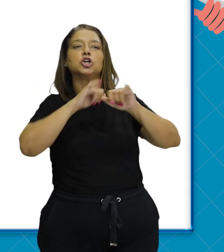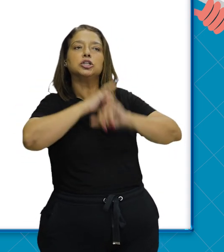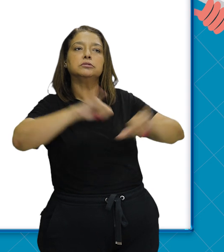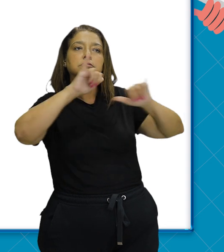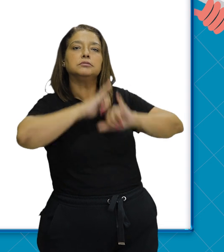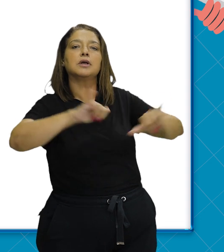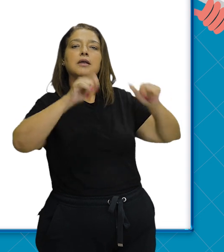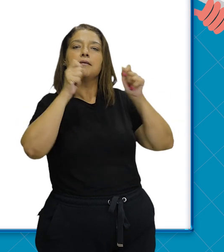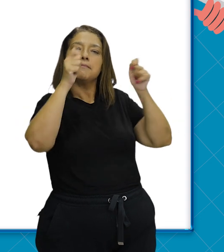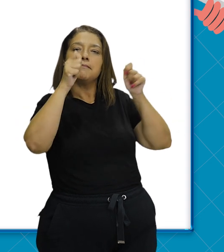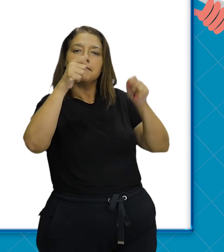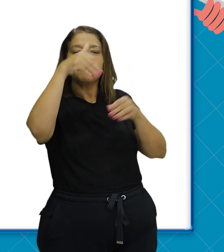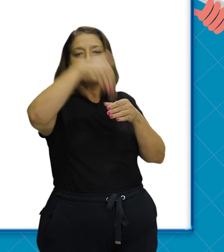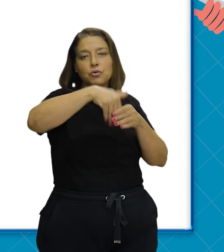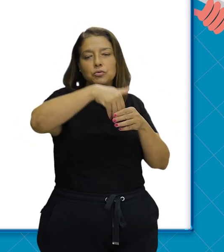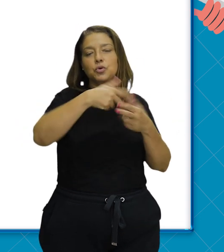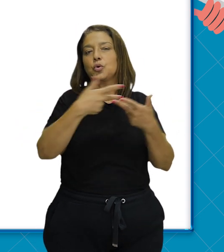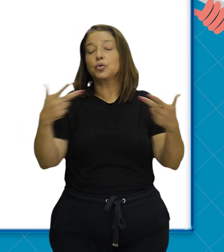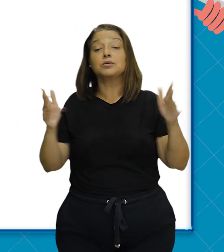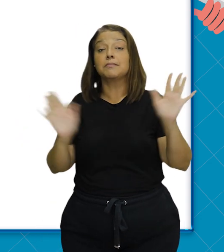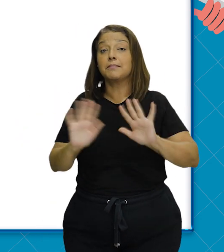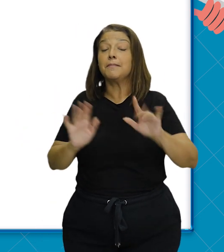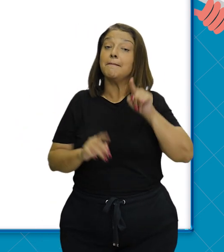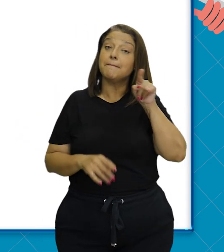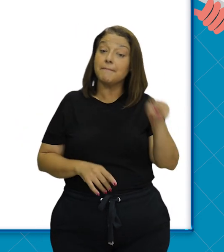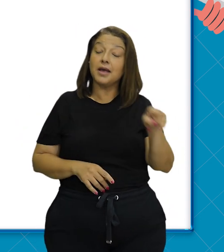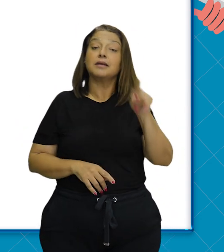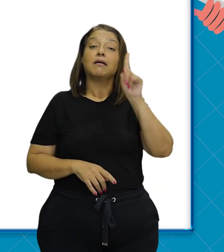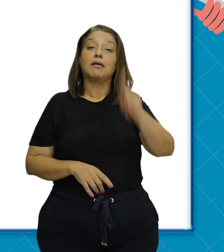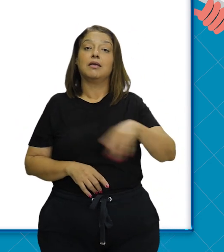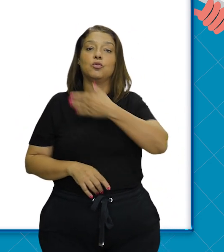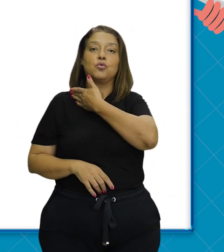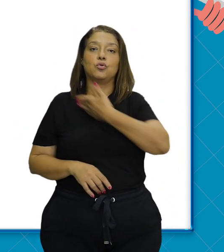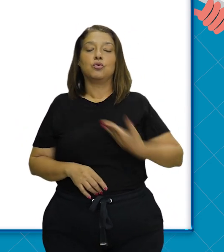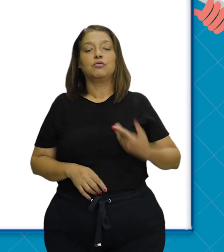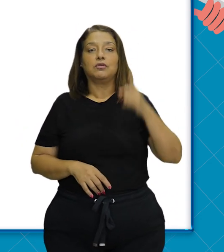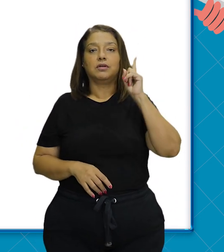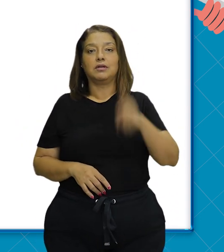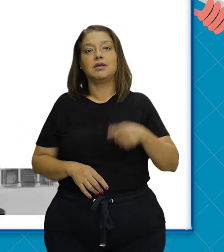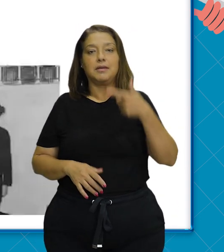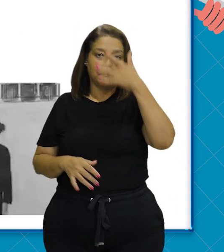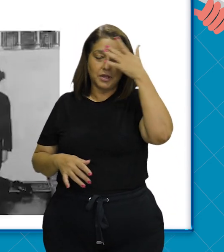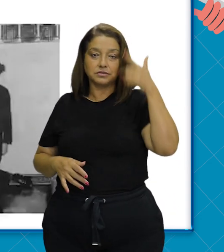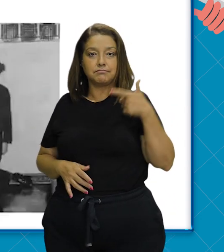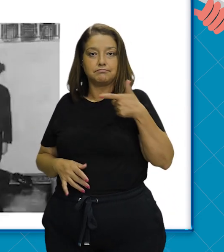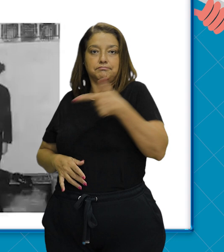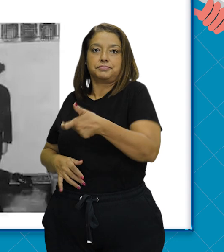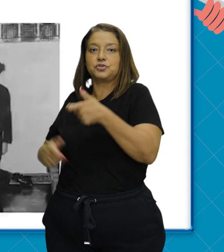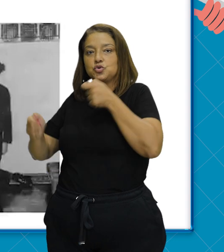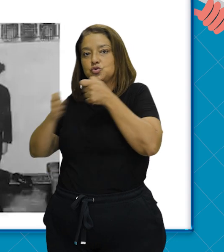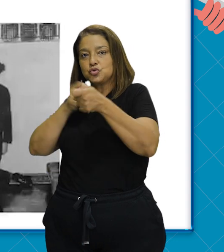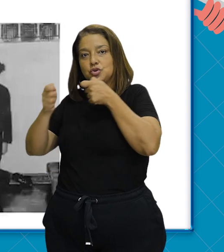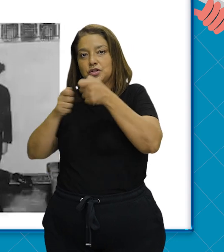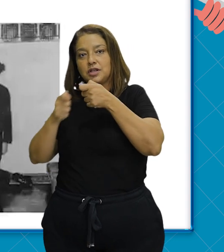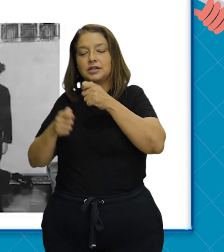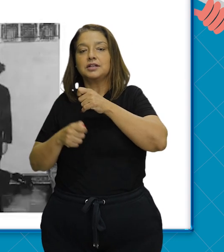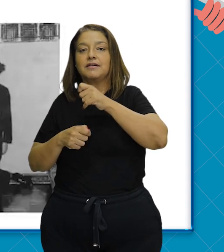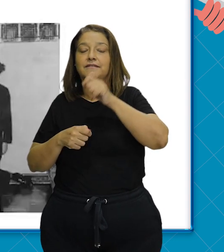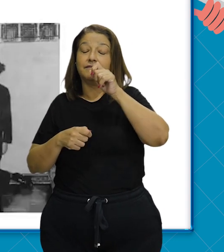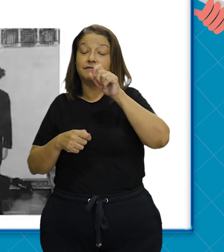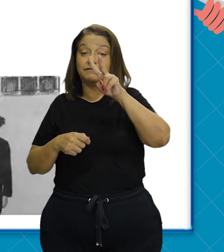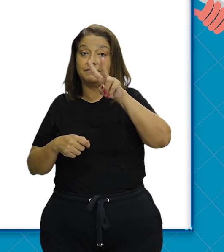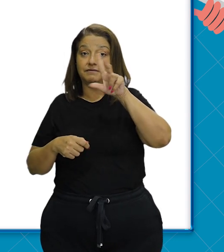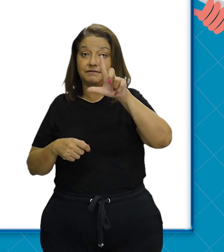mas não muito além disso. Tanto que foi no seu governo que aconteceu o assassinato do jornalista Vladimir Herzog.